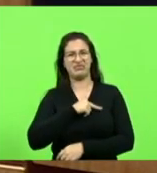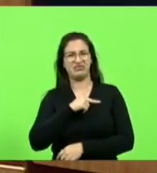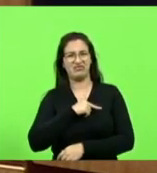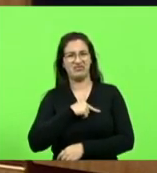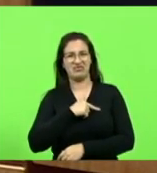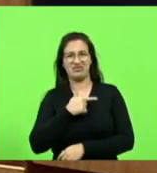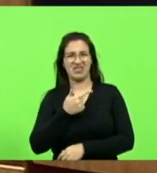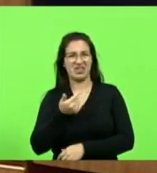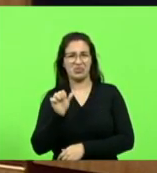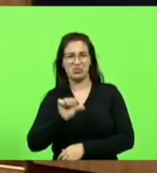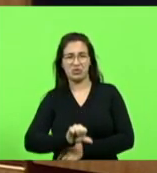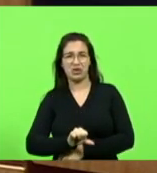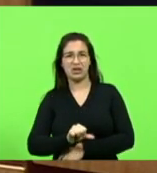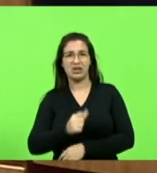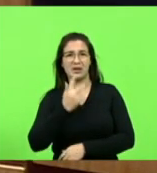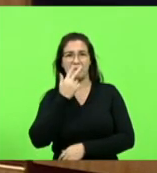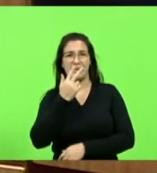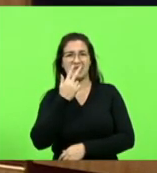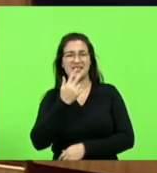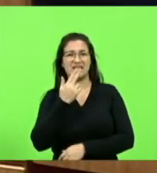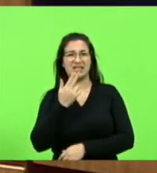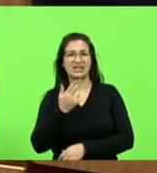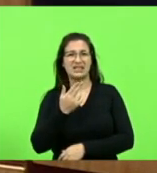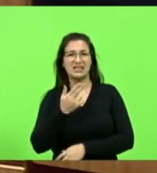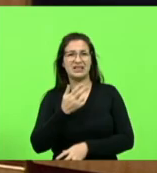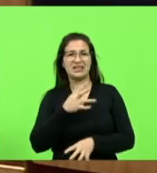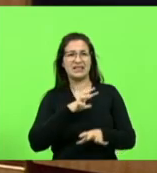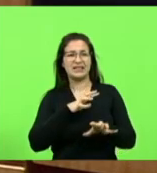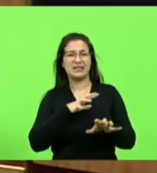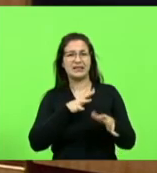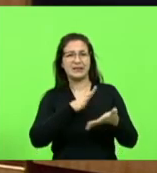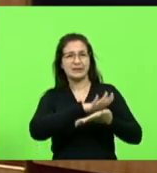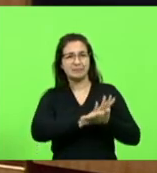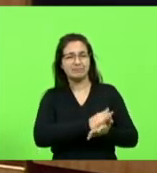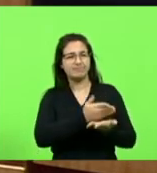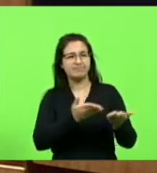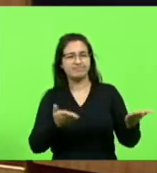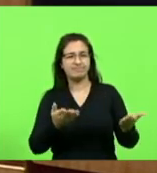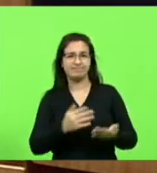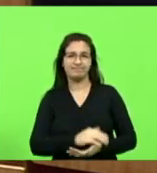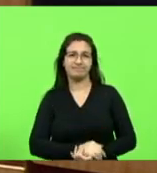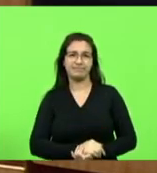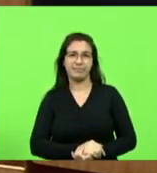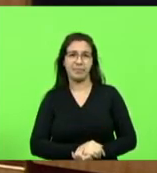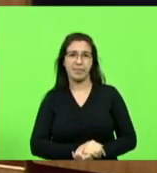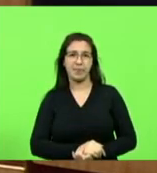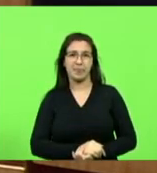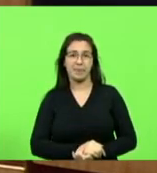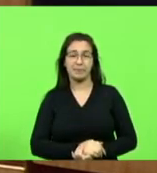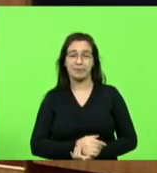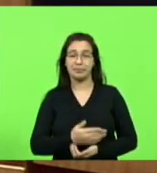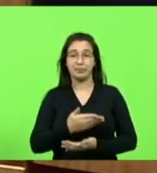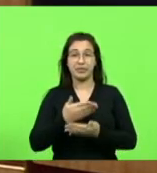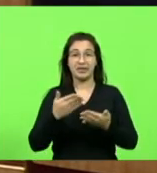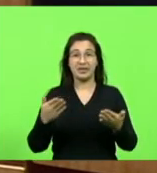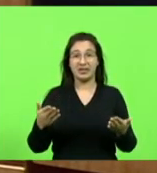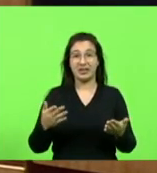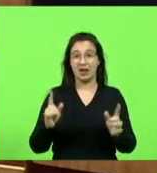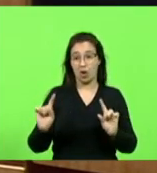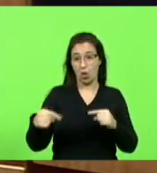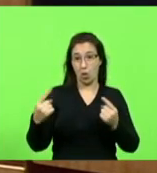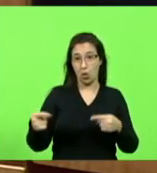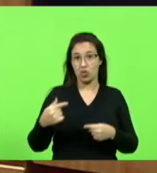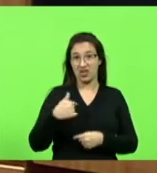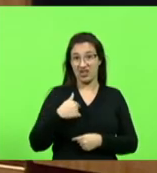Querer pechar os outros. E isso, Alba, nem qualquer outro vão conseguir fazer a mim